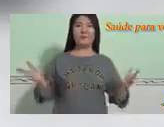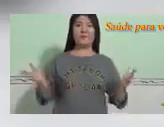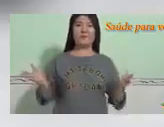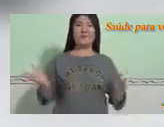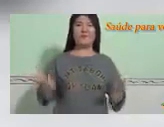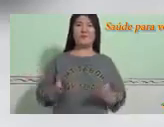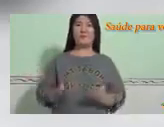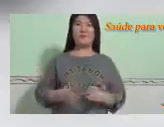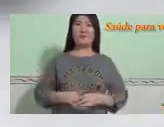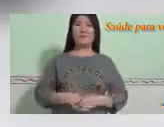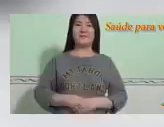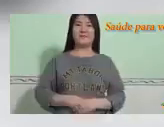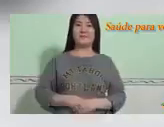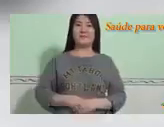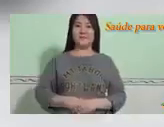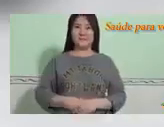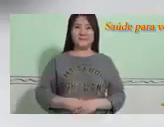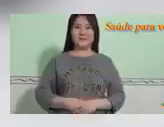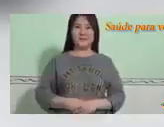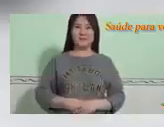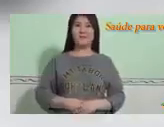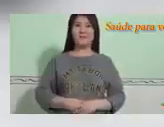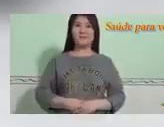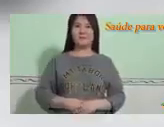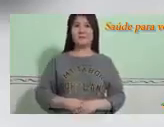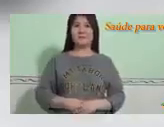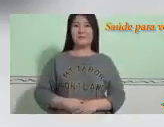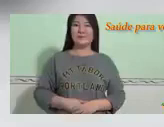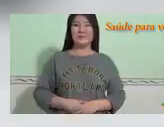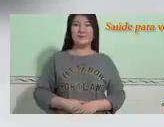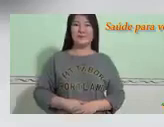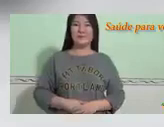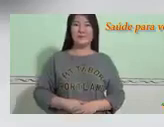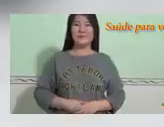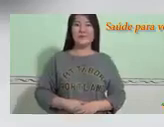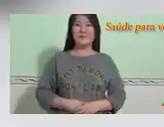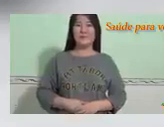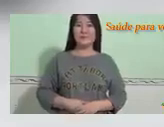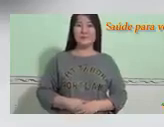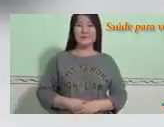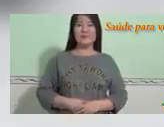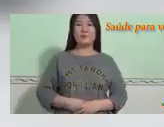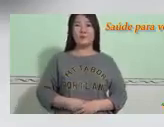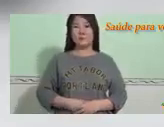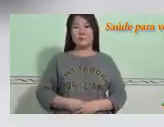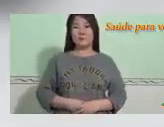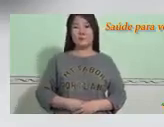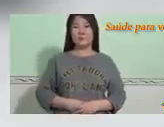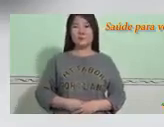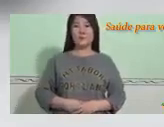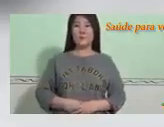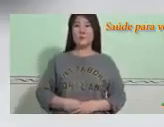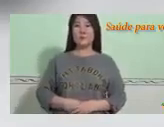INGSTATUODE, objetos não comestíveis e realização de movimentos repetitivos, como bater palmas ou os dentes